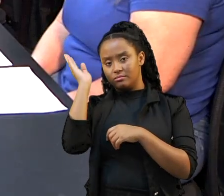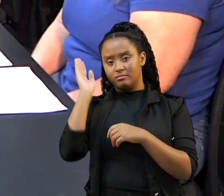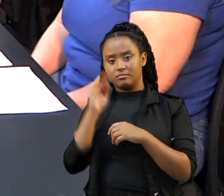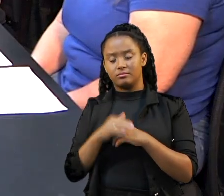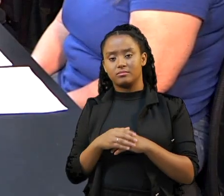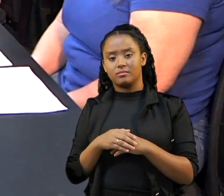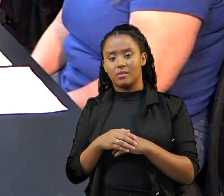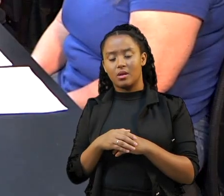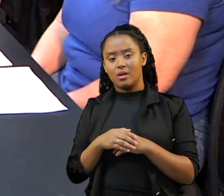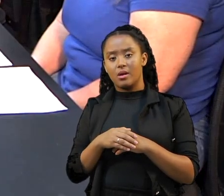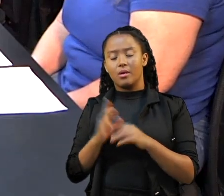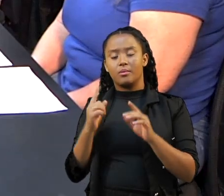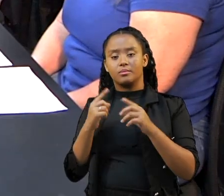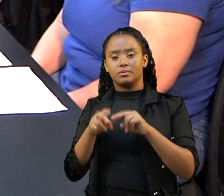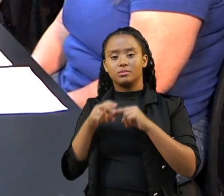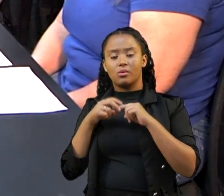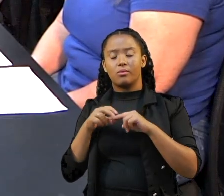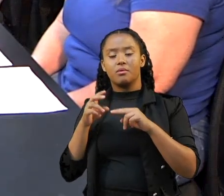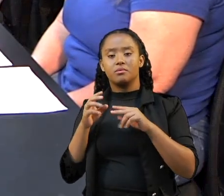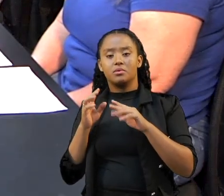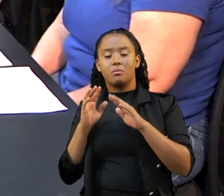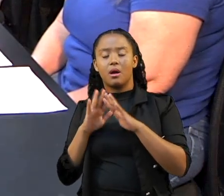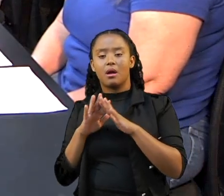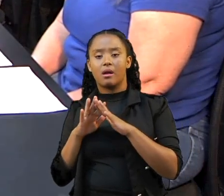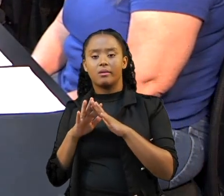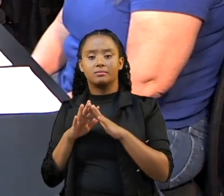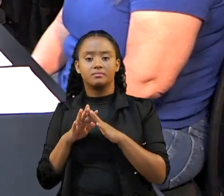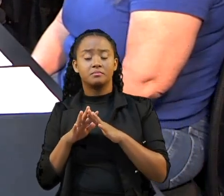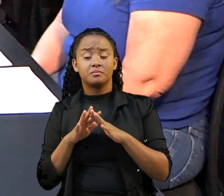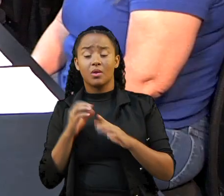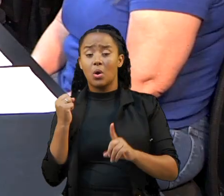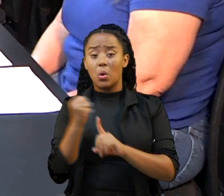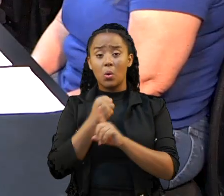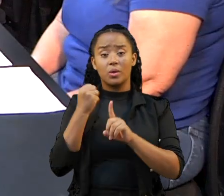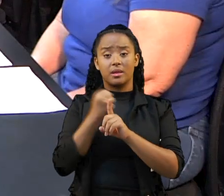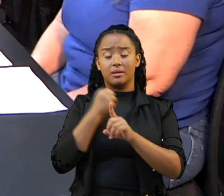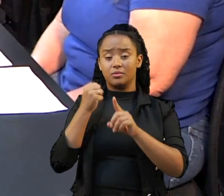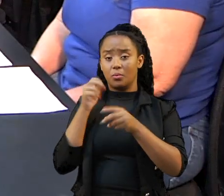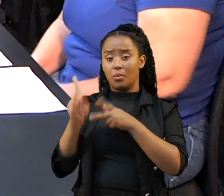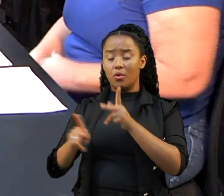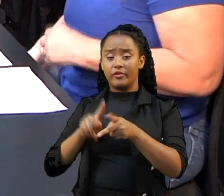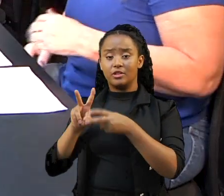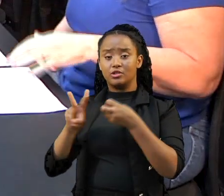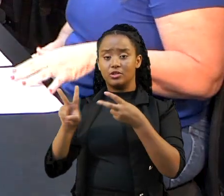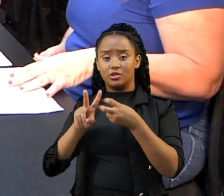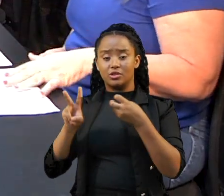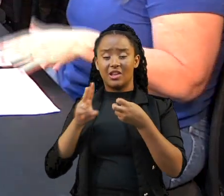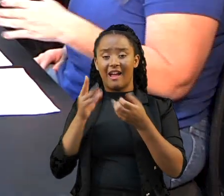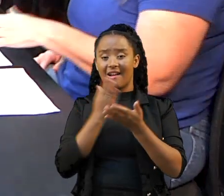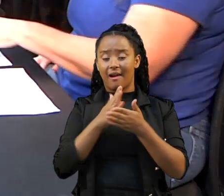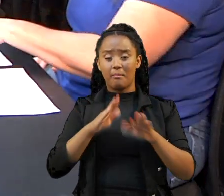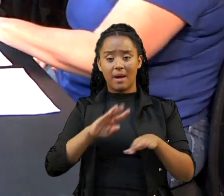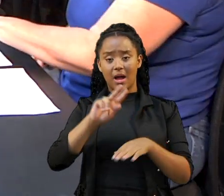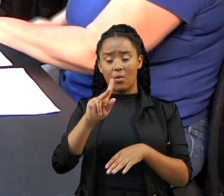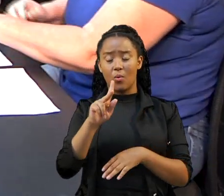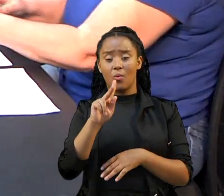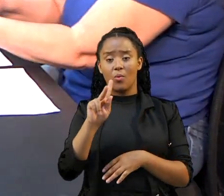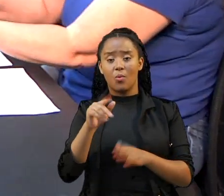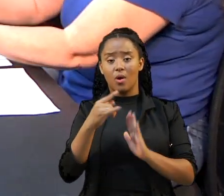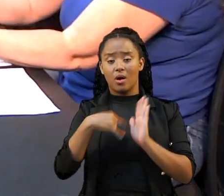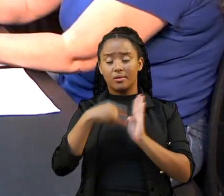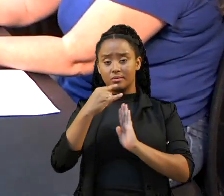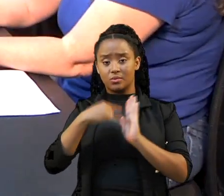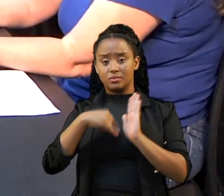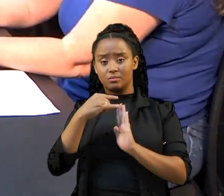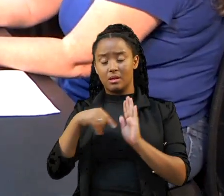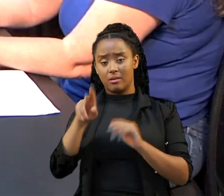comunidade. Foi uma luta da comunidade, da aldeia, derrubar o RANI aqui na universidade. Esse documento, ele dificultava o